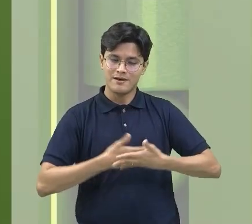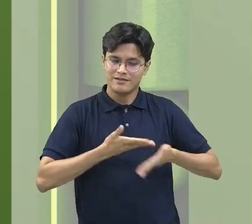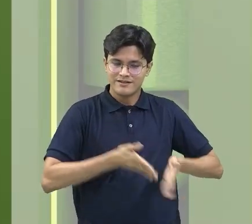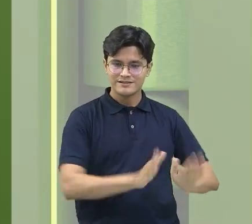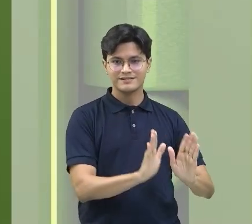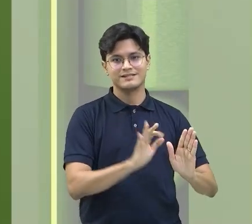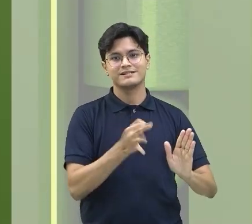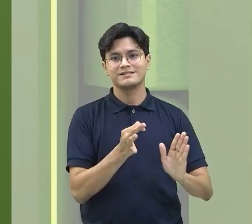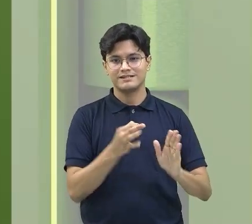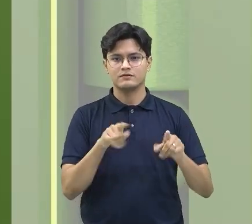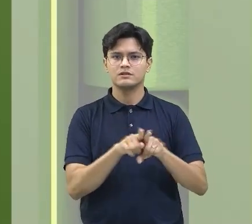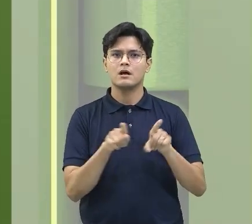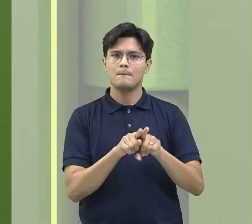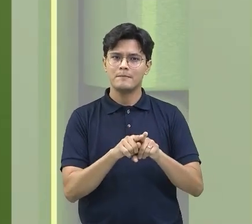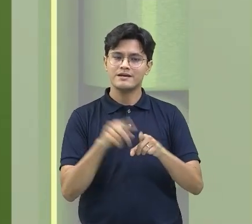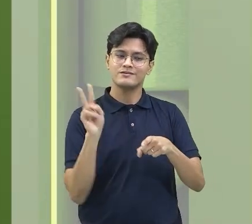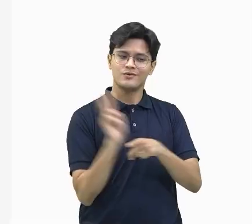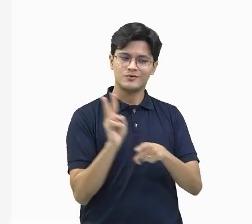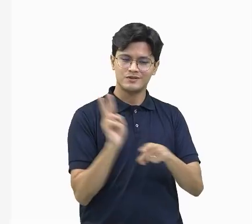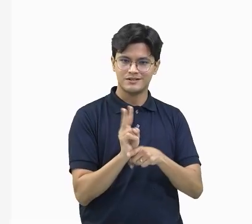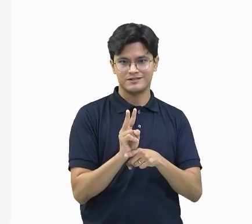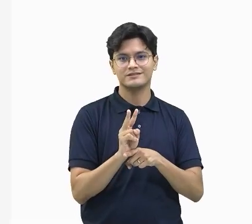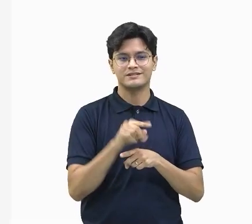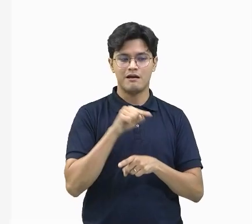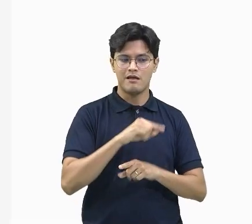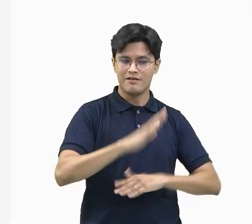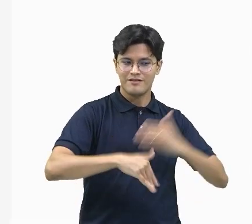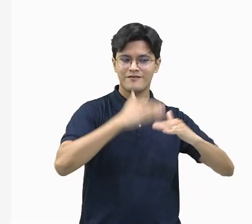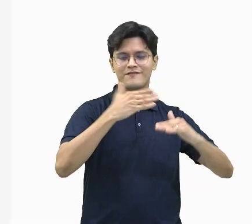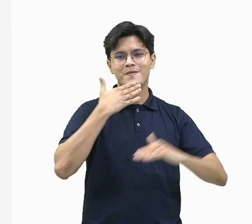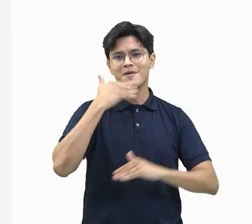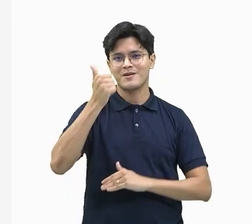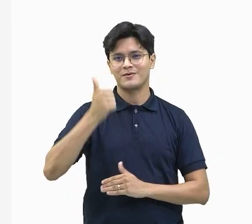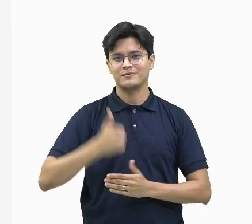auxiliar no melhor desenvolvimento dele.